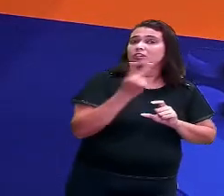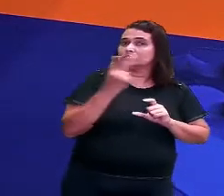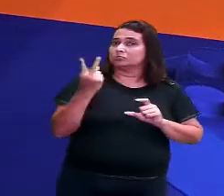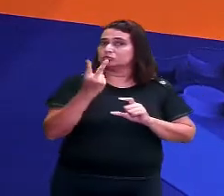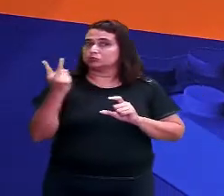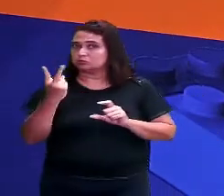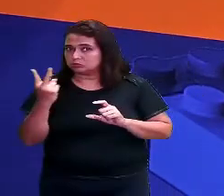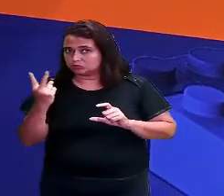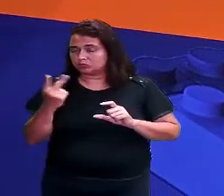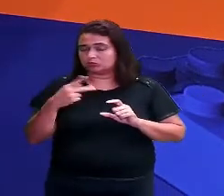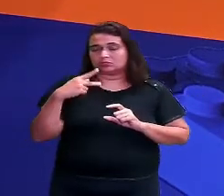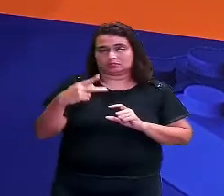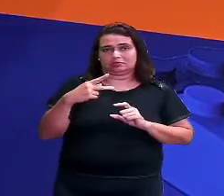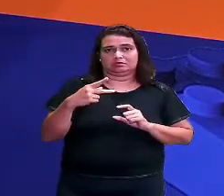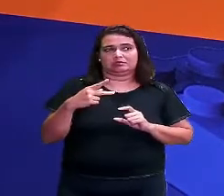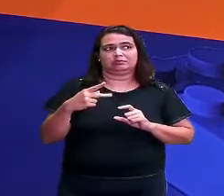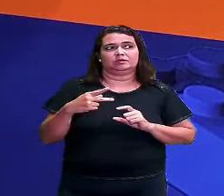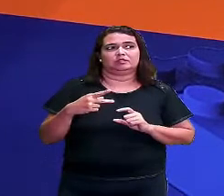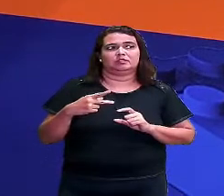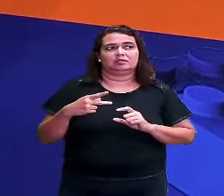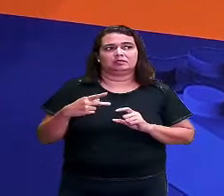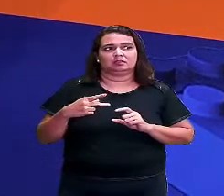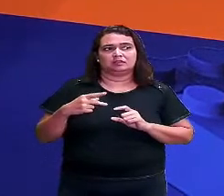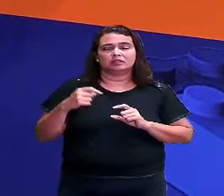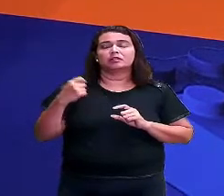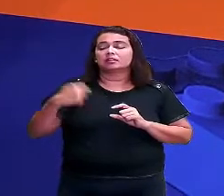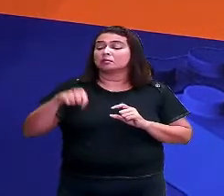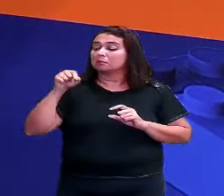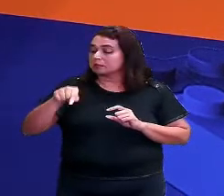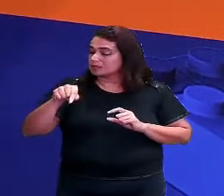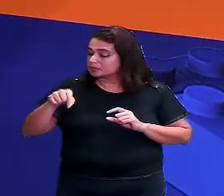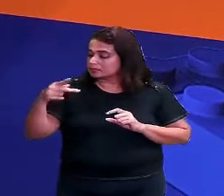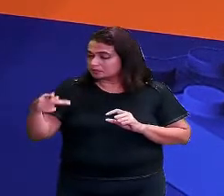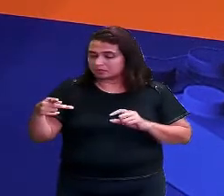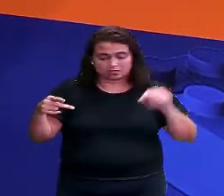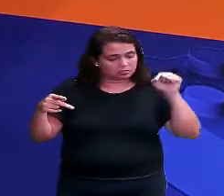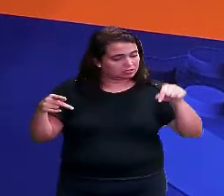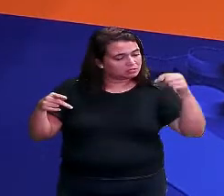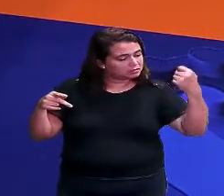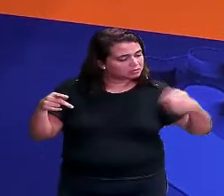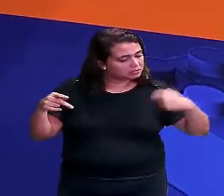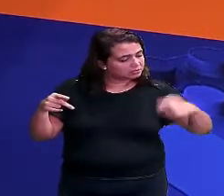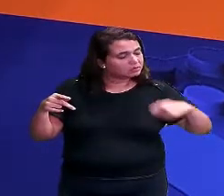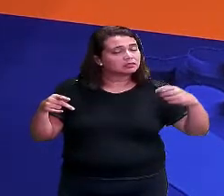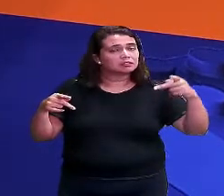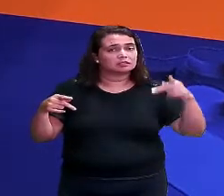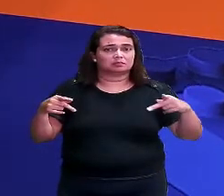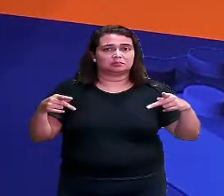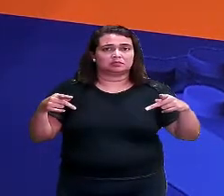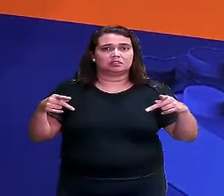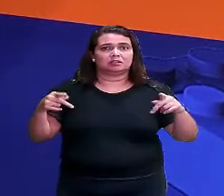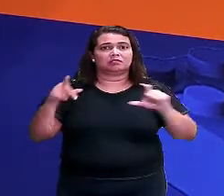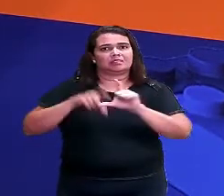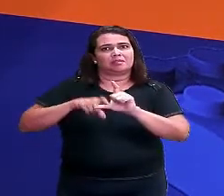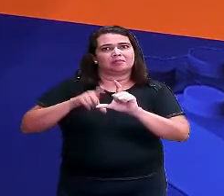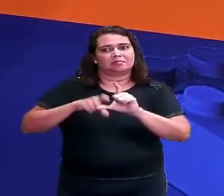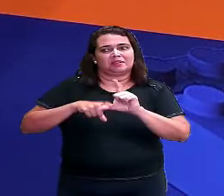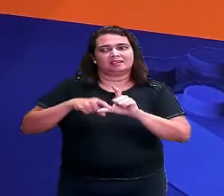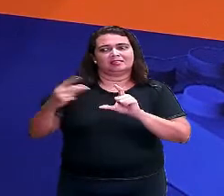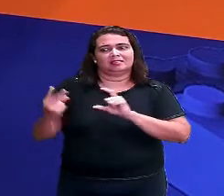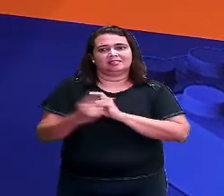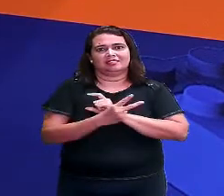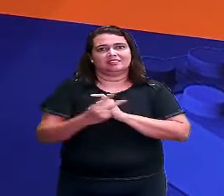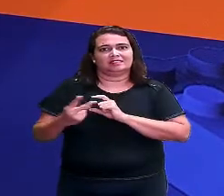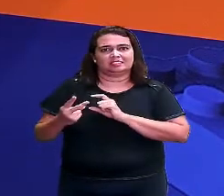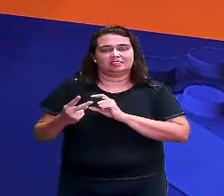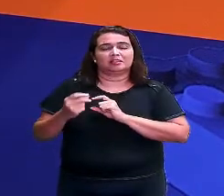pares, então um deveria ser par e o outro também par. Um estaria dependendo do outro para que a